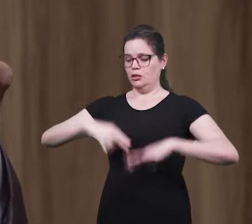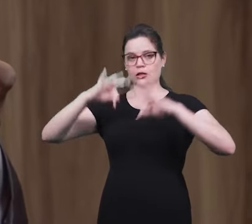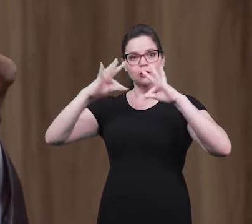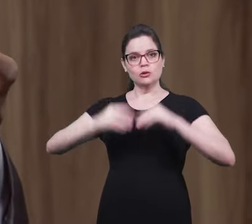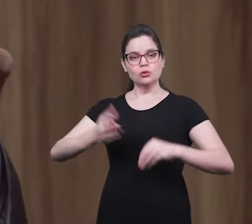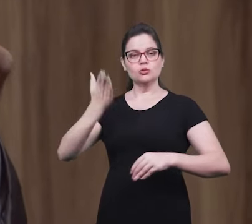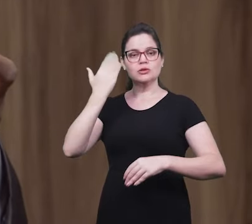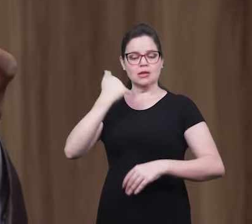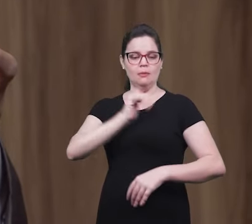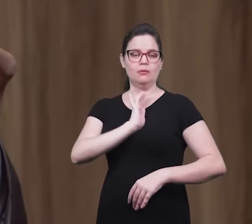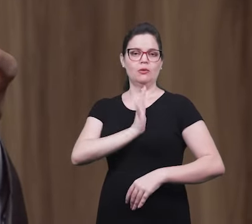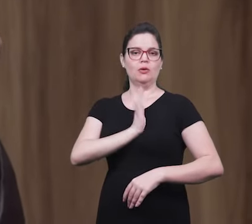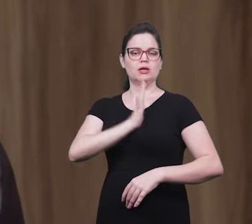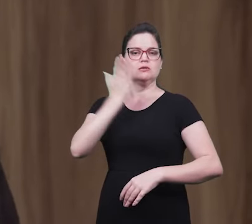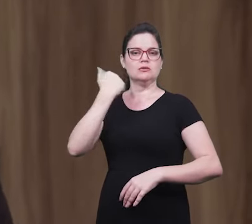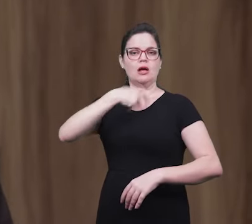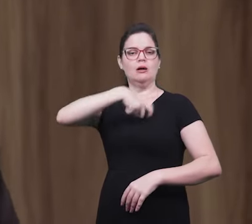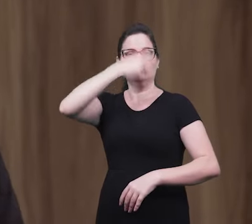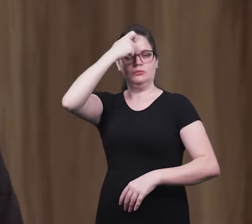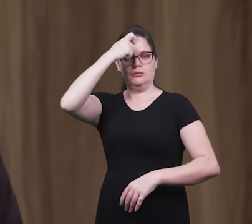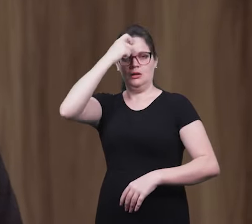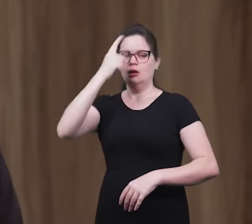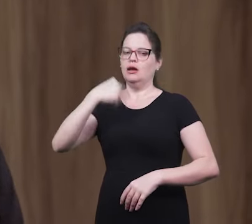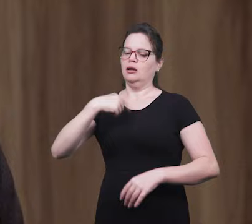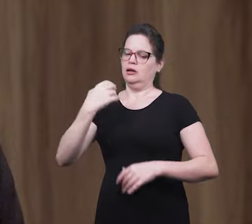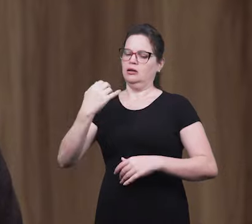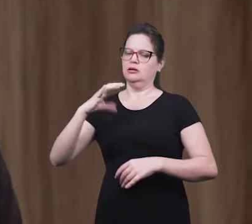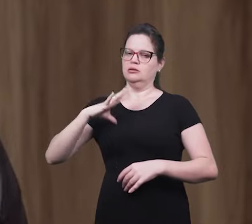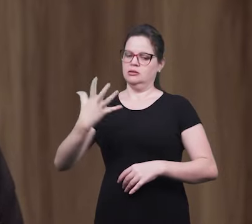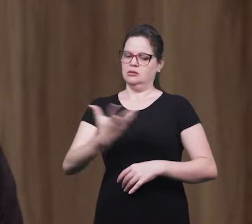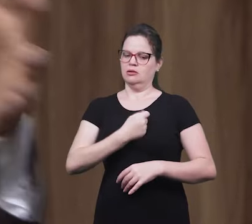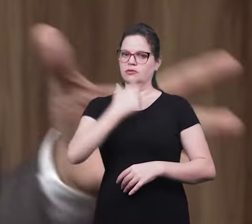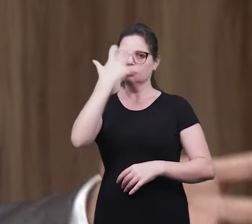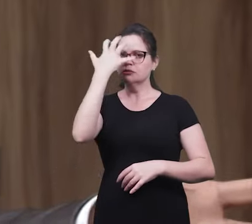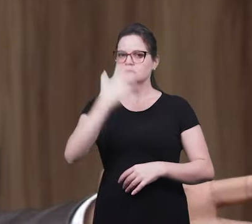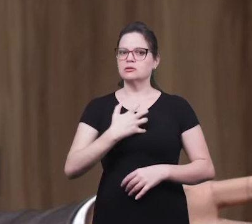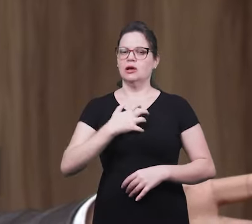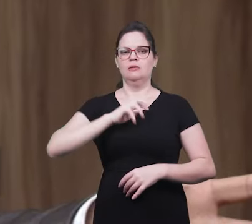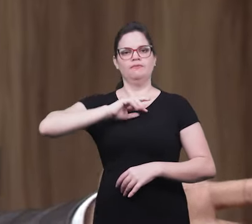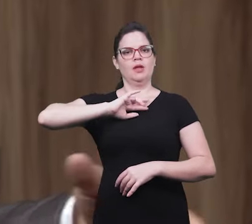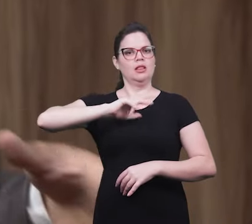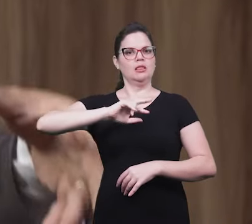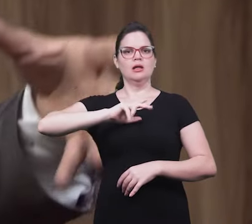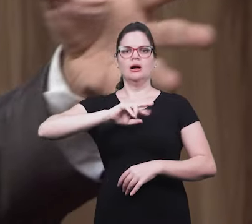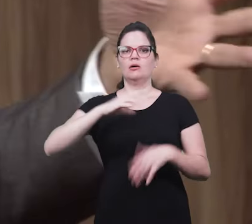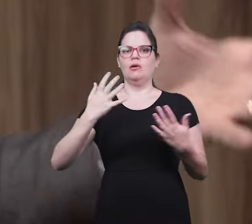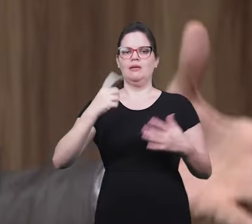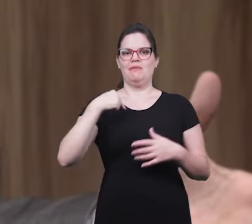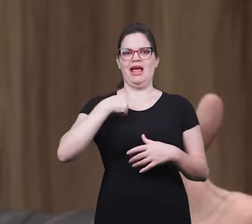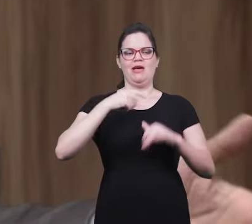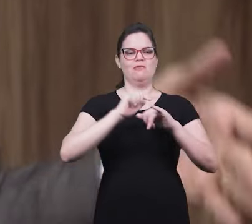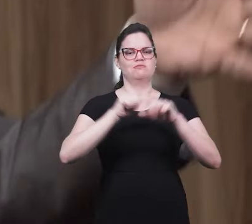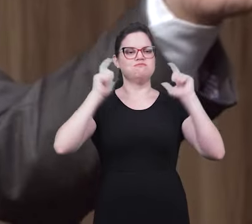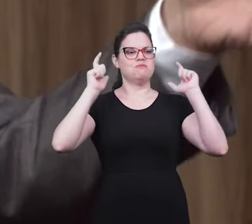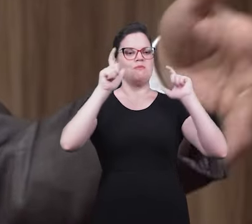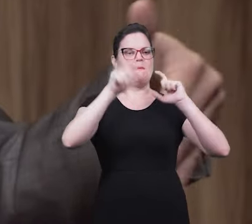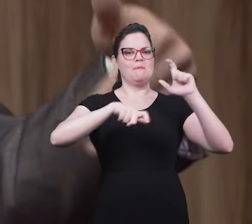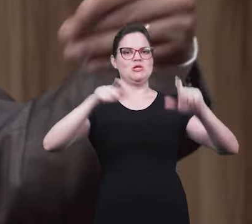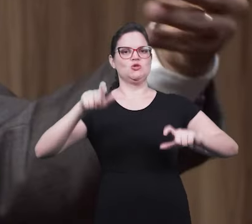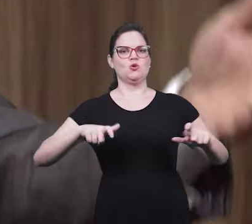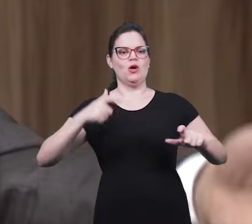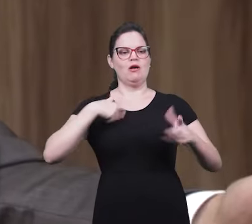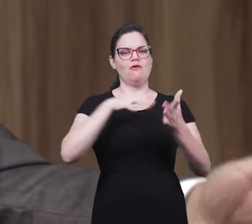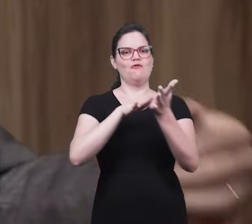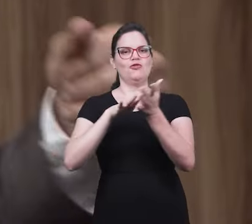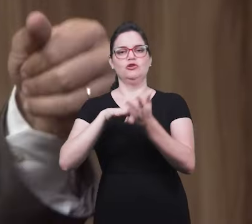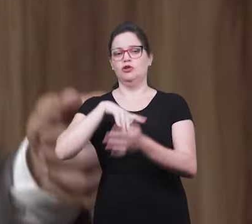temos que vivê-la diante de Deus e não diante dos homens, para ser visto pelas pessoas. Eles queriam